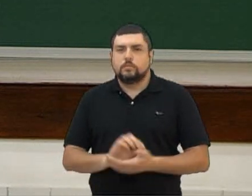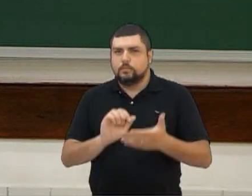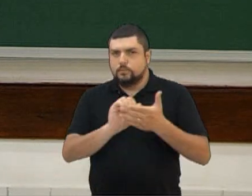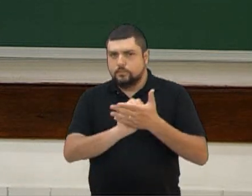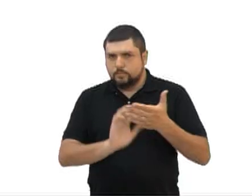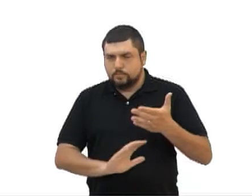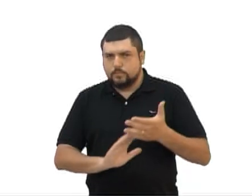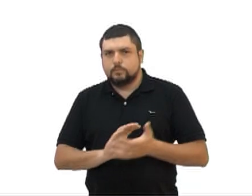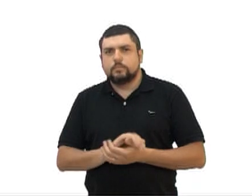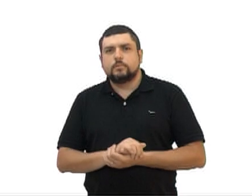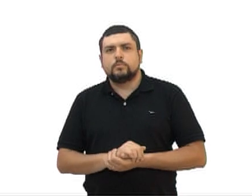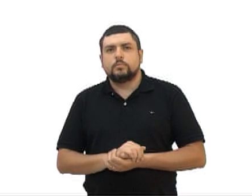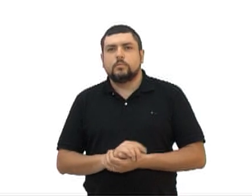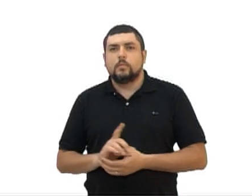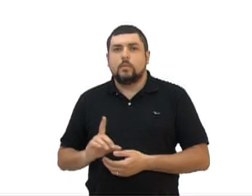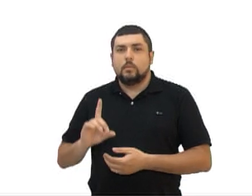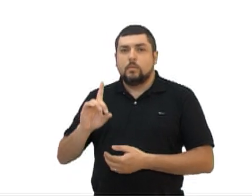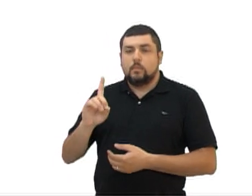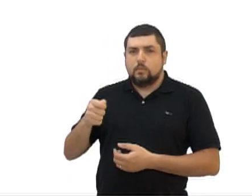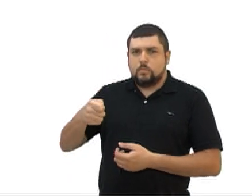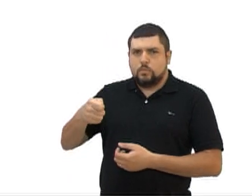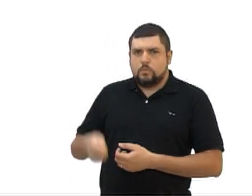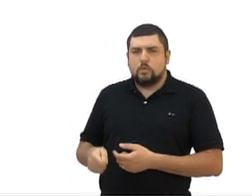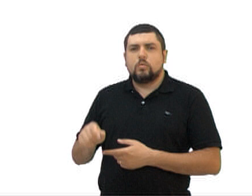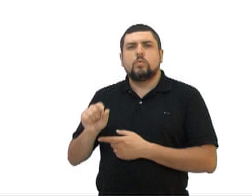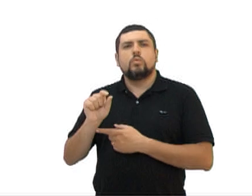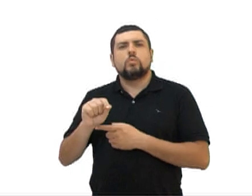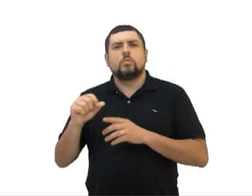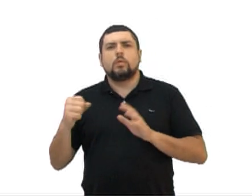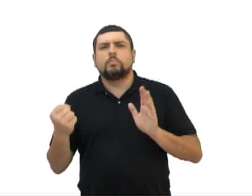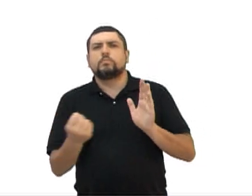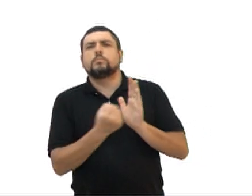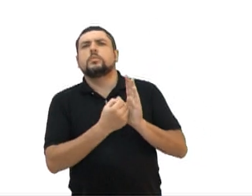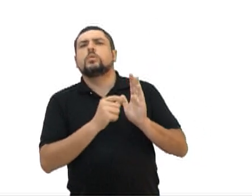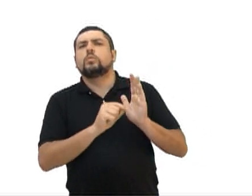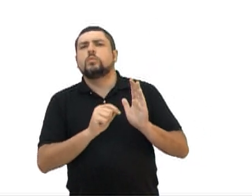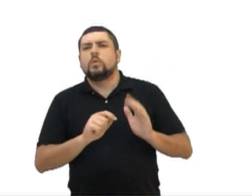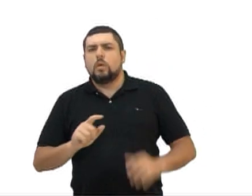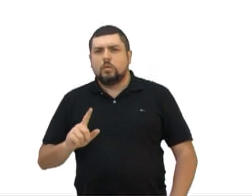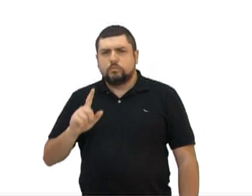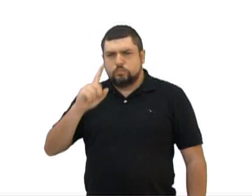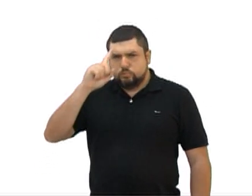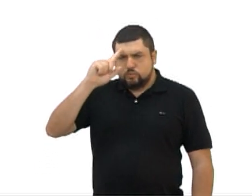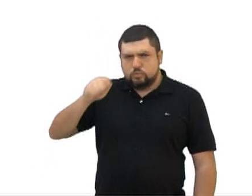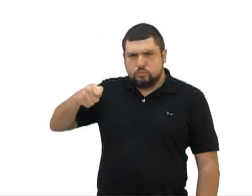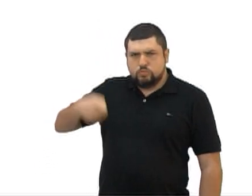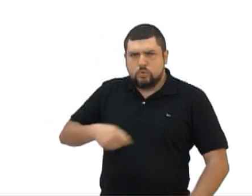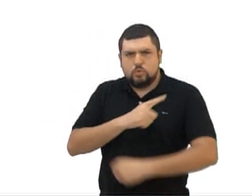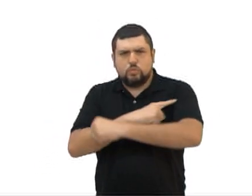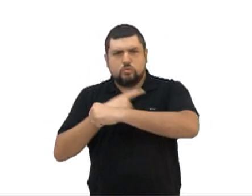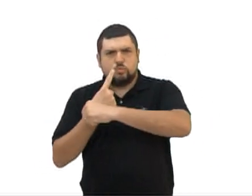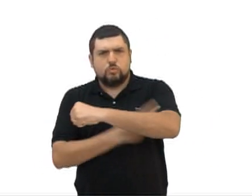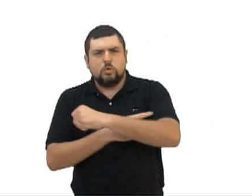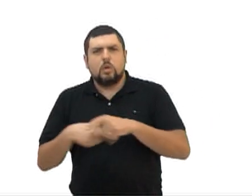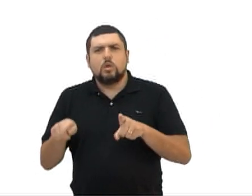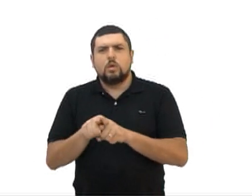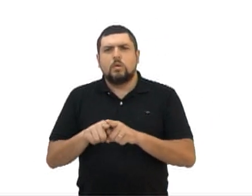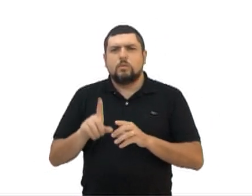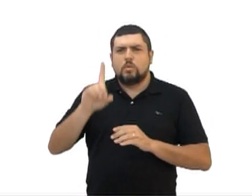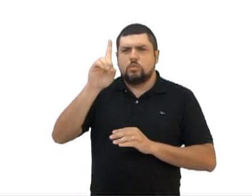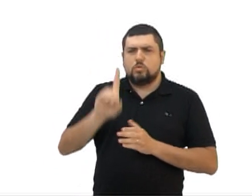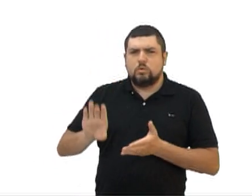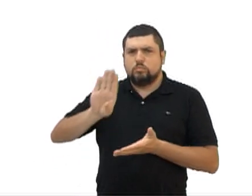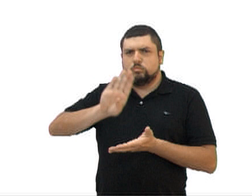Exercício. A ditadura foi um período marcado por autoritarismo e restrição de direitos. Quais foram os